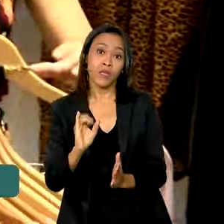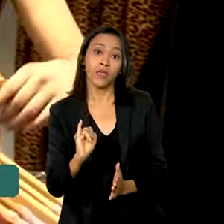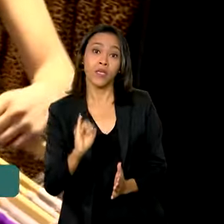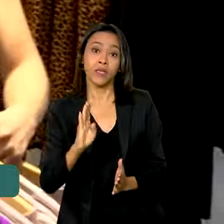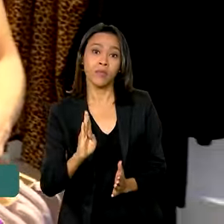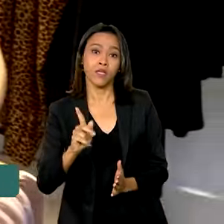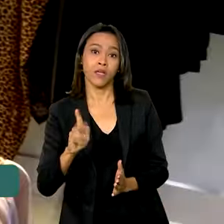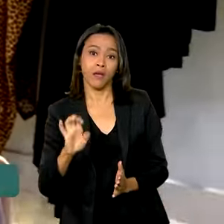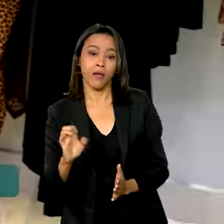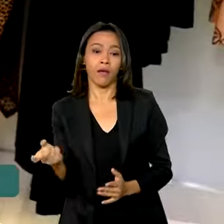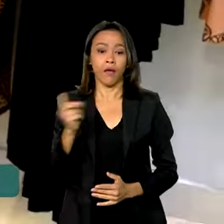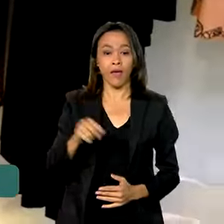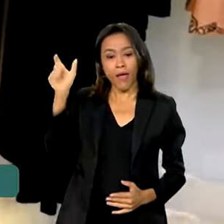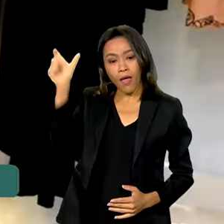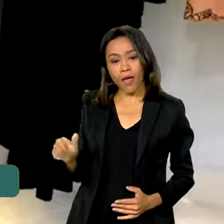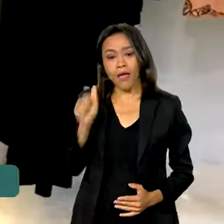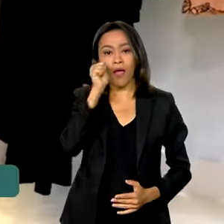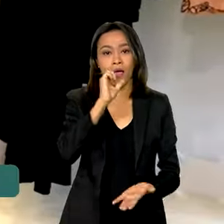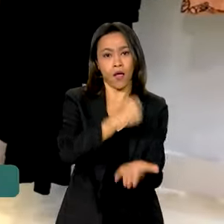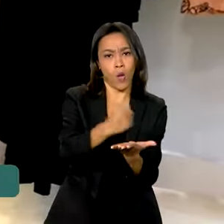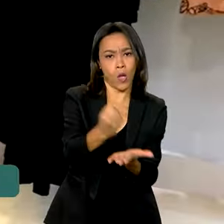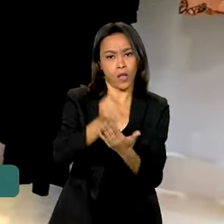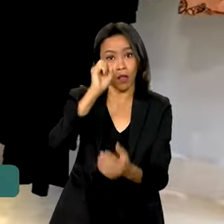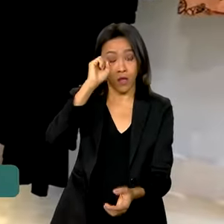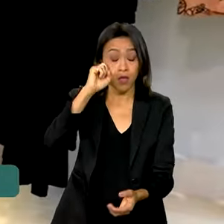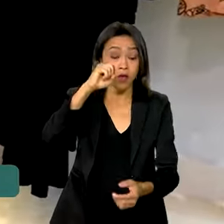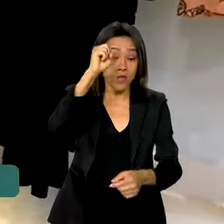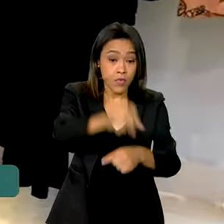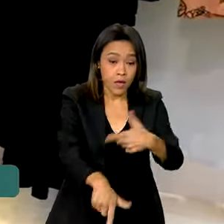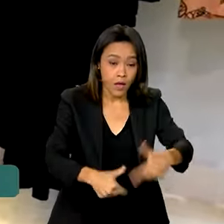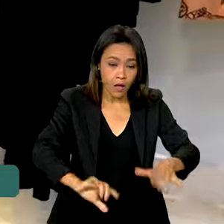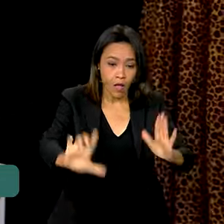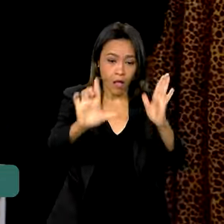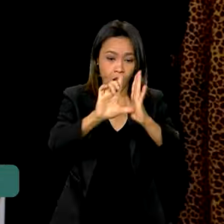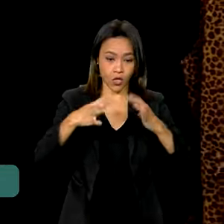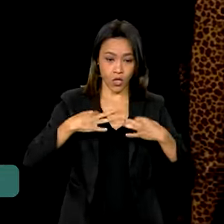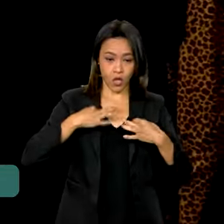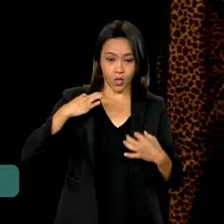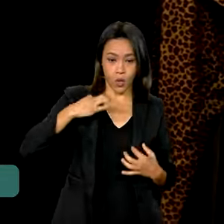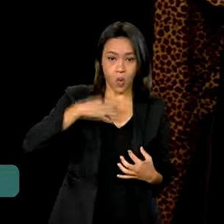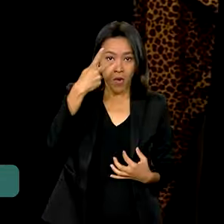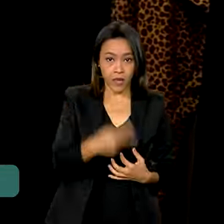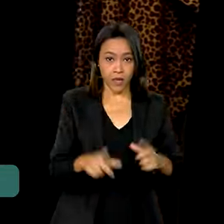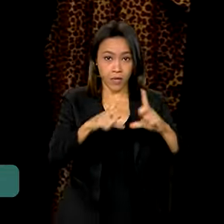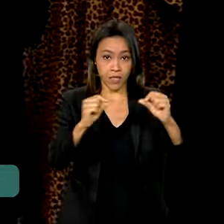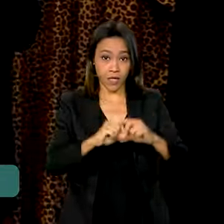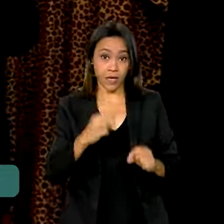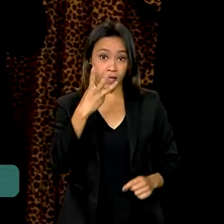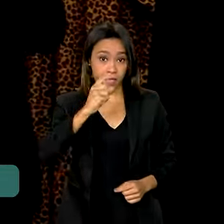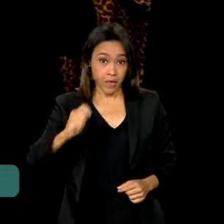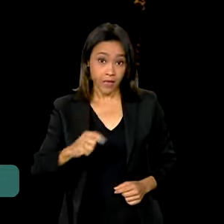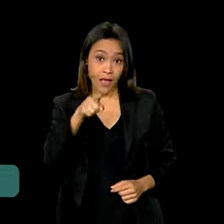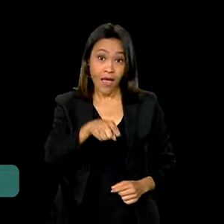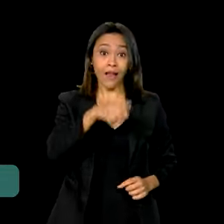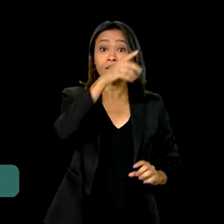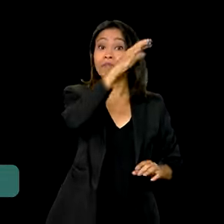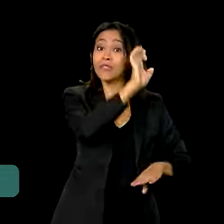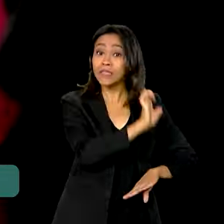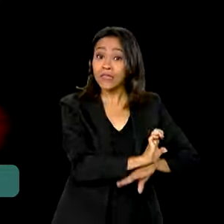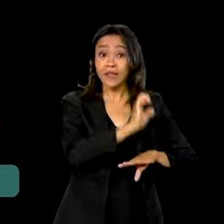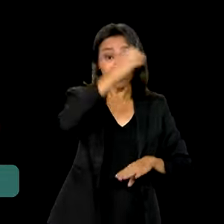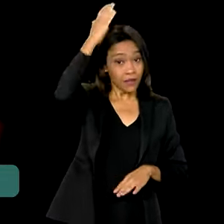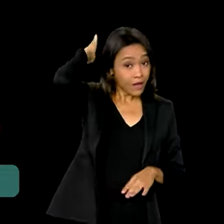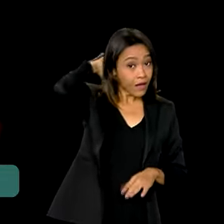A Vanessa foi contratada nessa loja de roupas em Brasília há 3 meses. Ela, que é do Pará e mudou para a capital há pouco